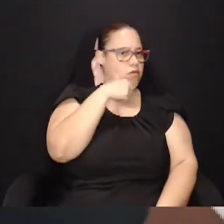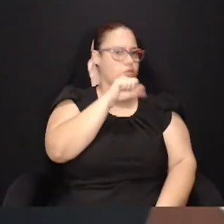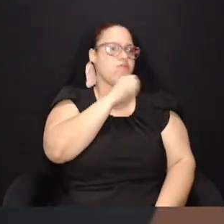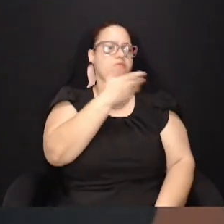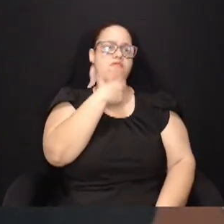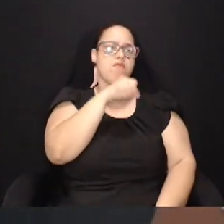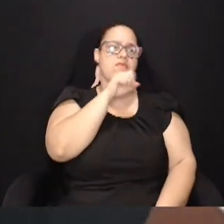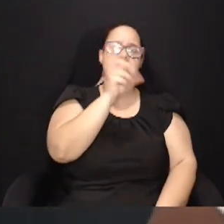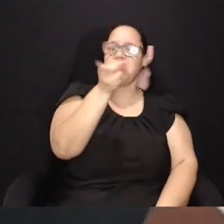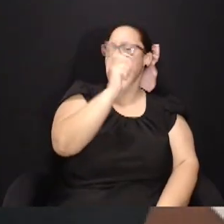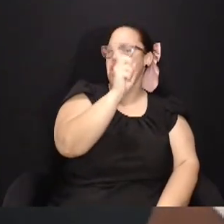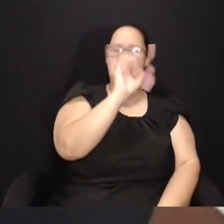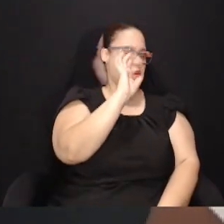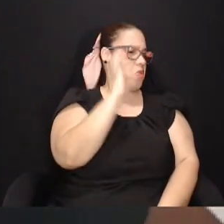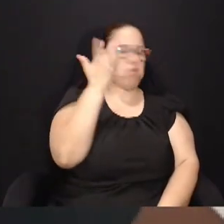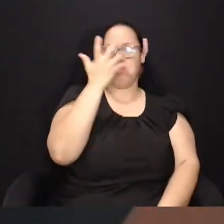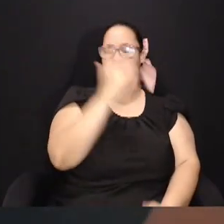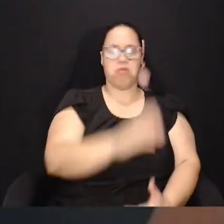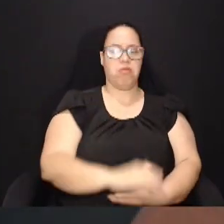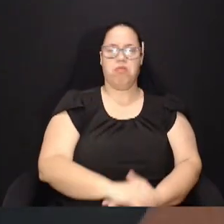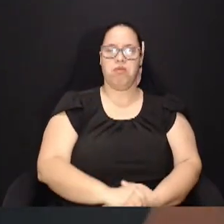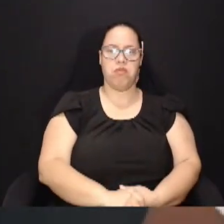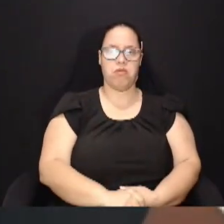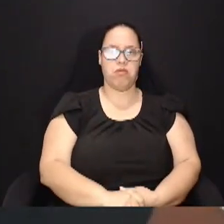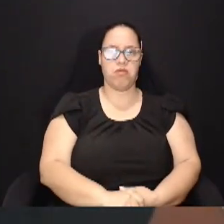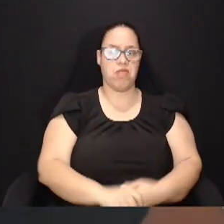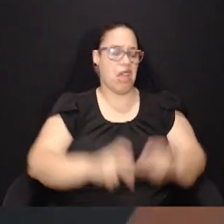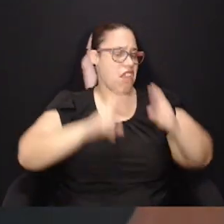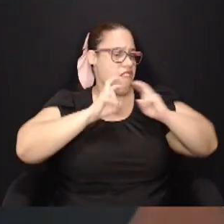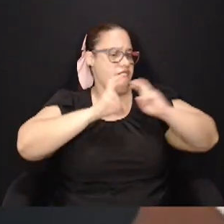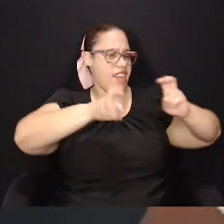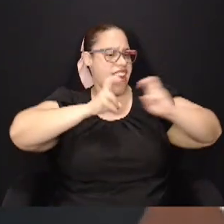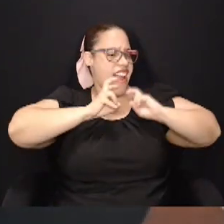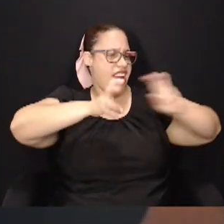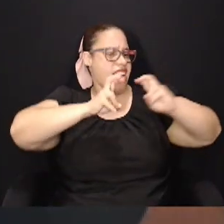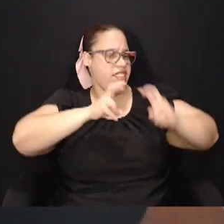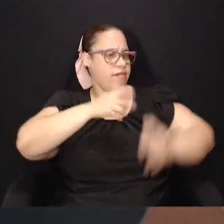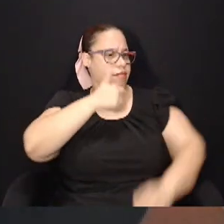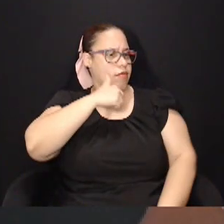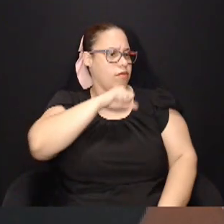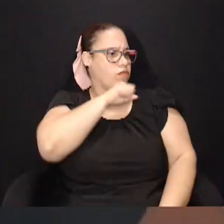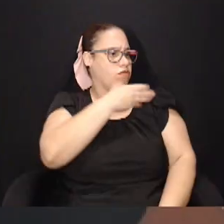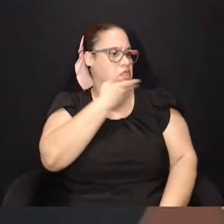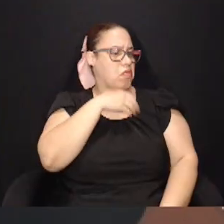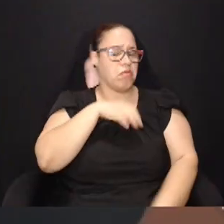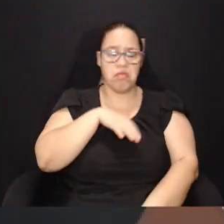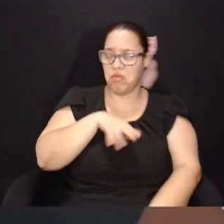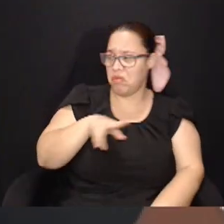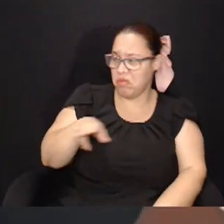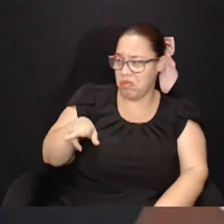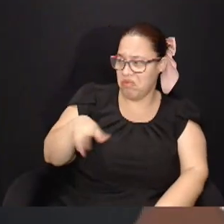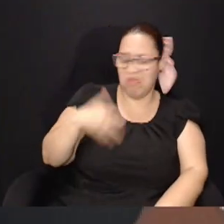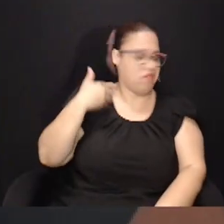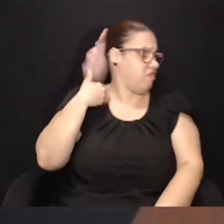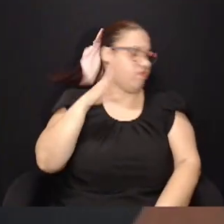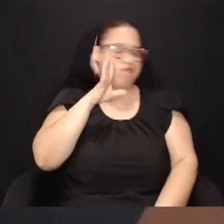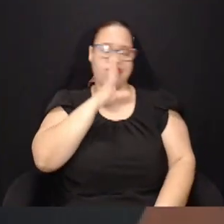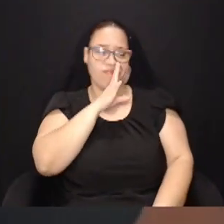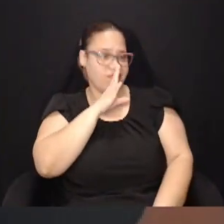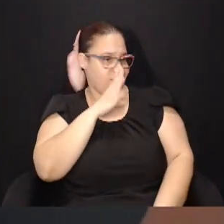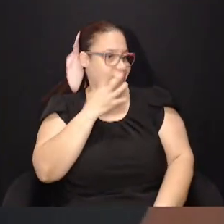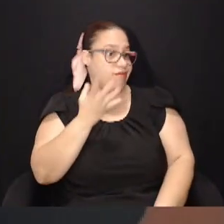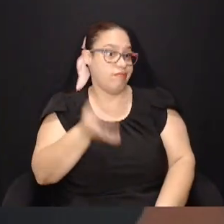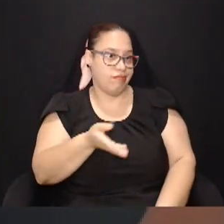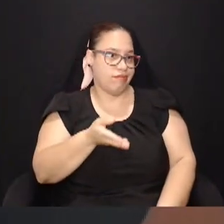aconteceu, você grita, grita, grita, e os pais não te escutam, né? Então, aí foi o gatilho